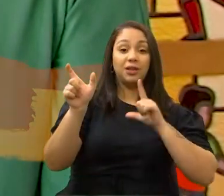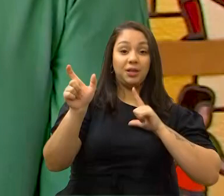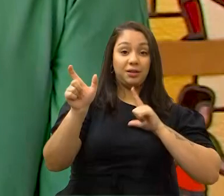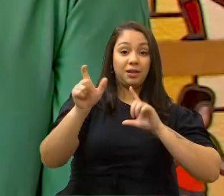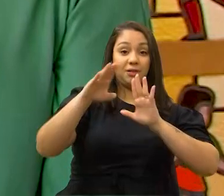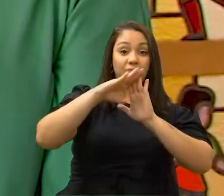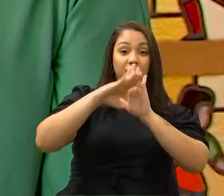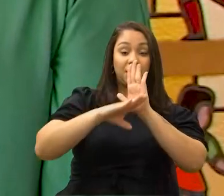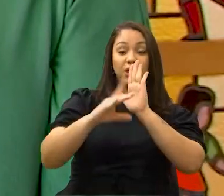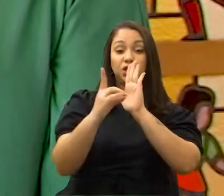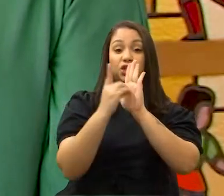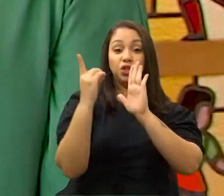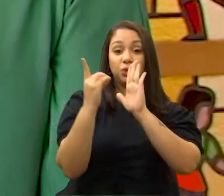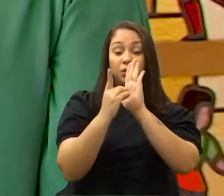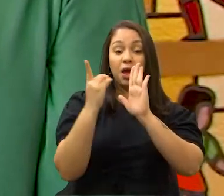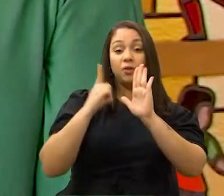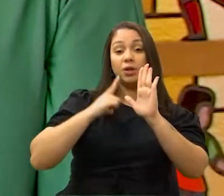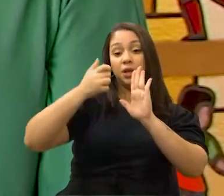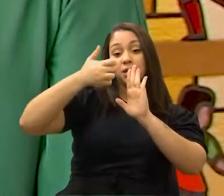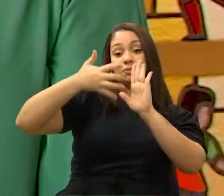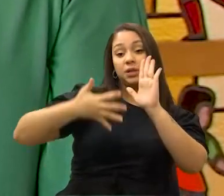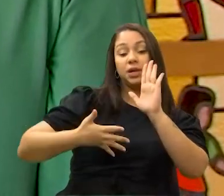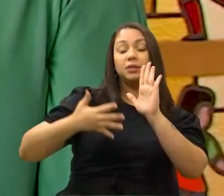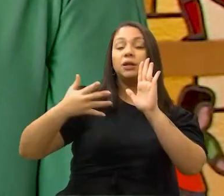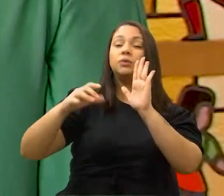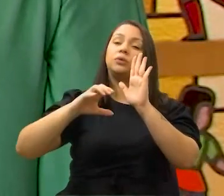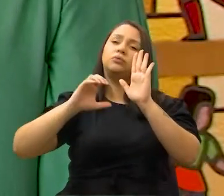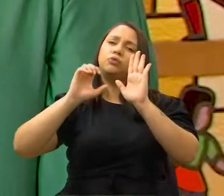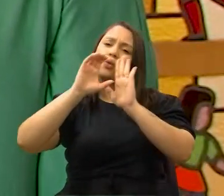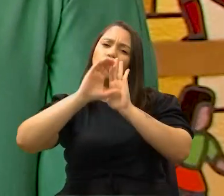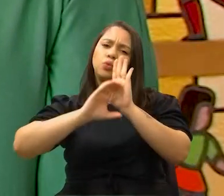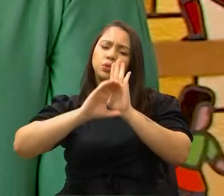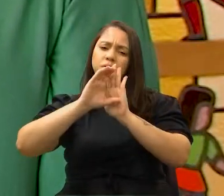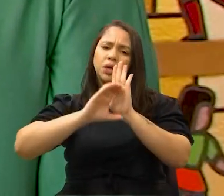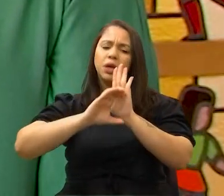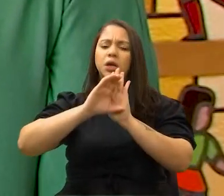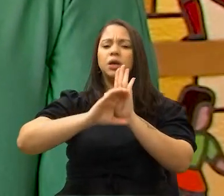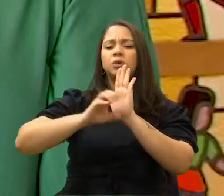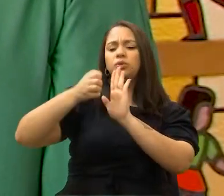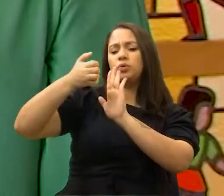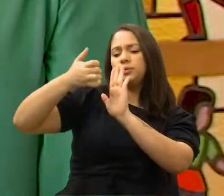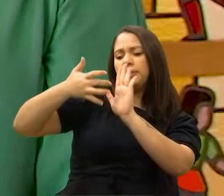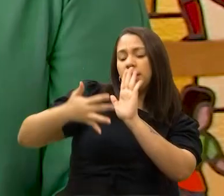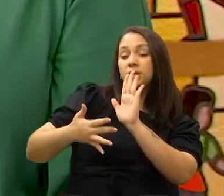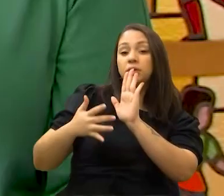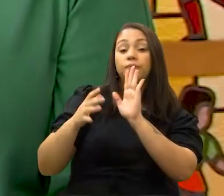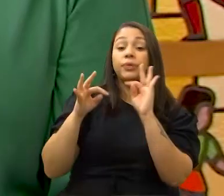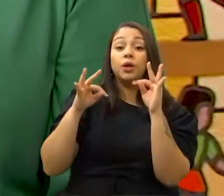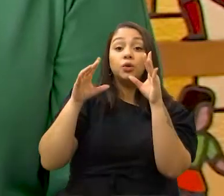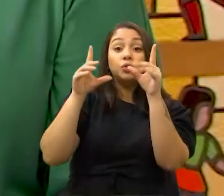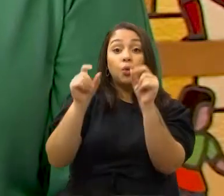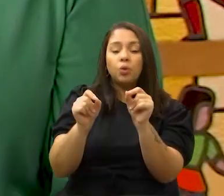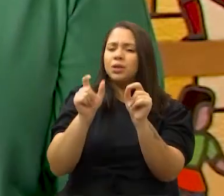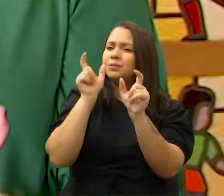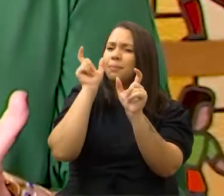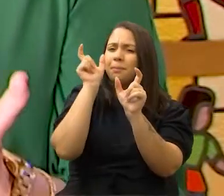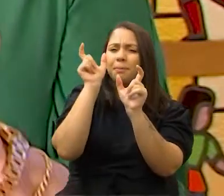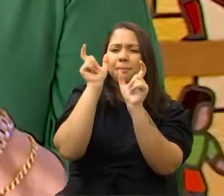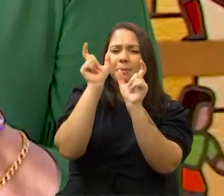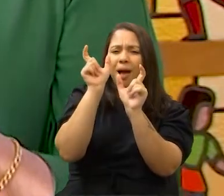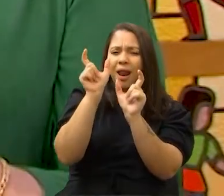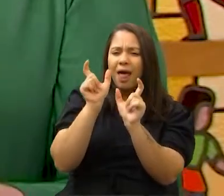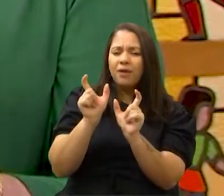com explicação. Então, são conceitos, explicações. Todas as palavras, vamos dizer assim,